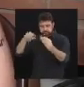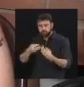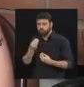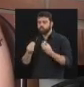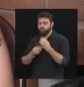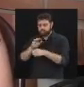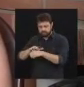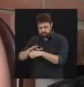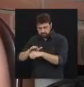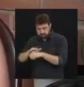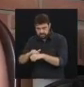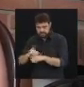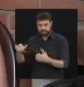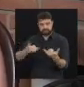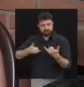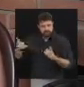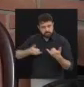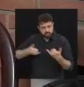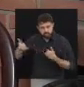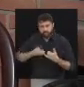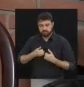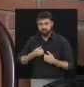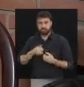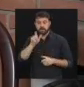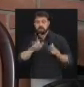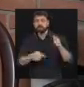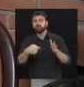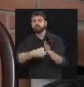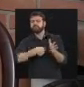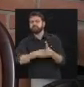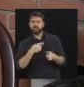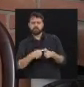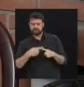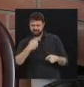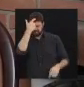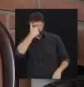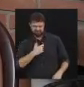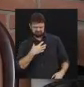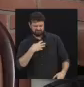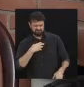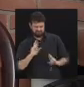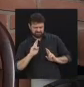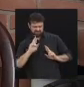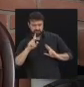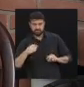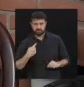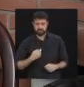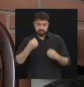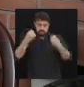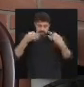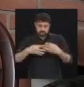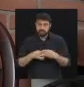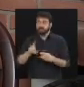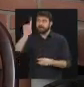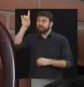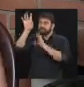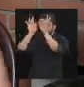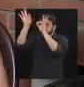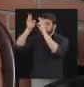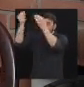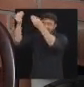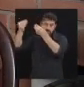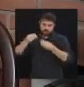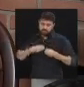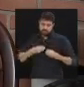e me contava que quando alguém me perguntasse por que eu tinha essa síndrome, era para contar que o Papai do Céu me fez assim e